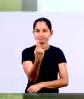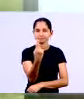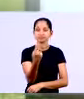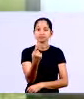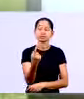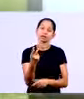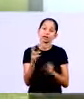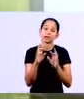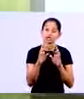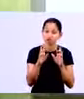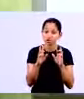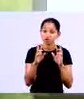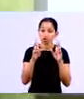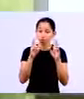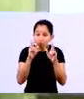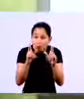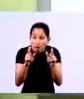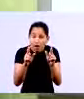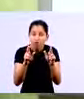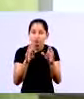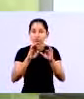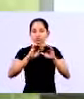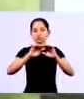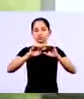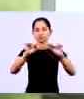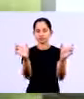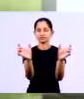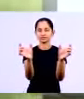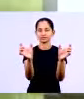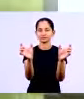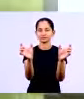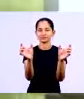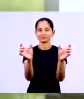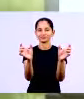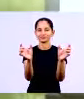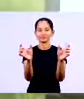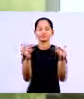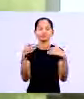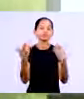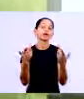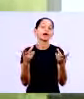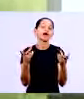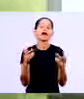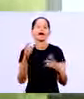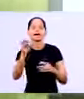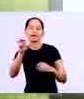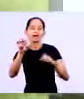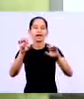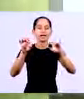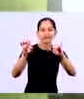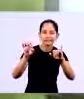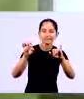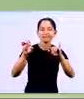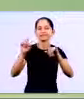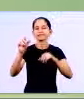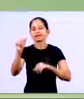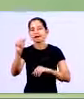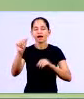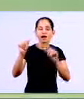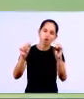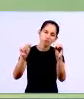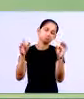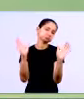iguais, divididas. Então, os opostos se atraem, os iguais se dividem. Isso.